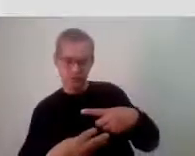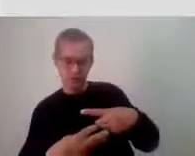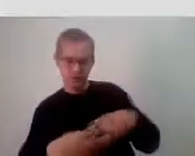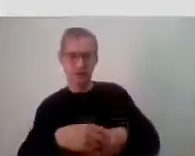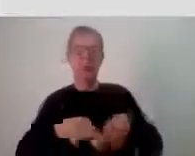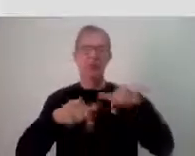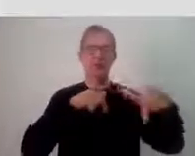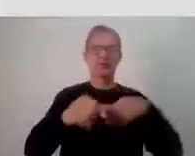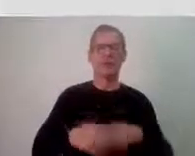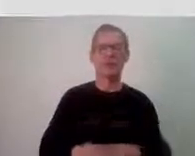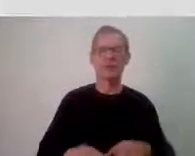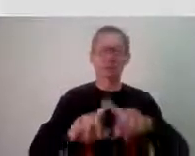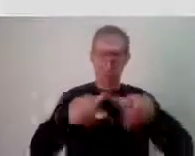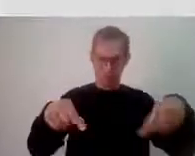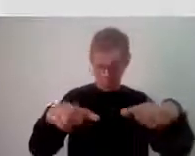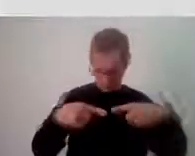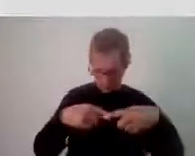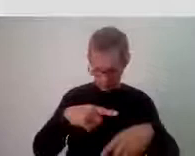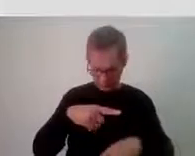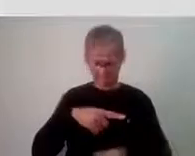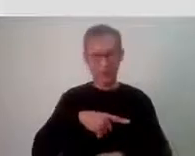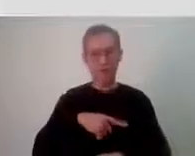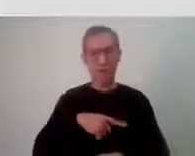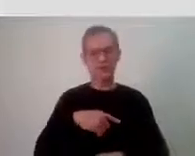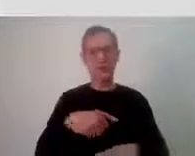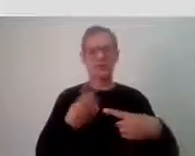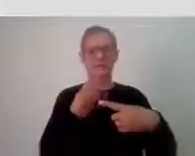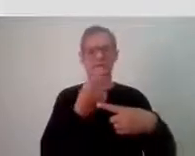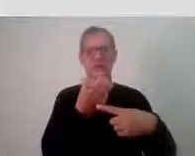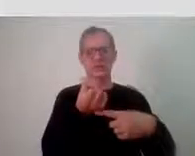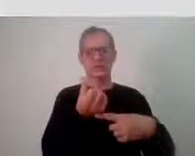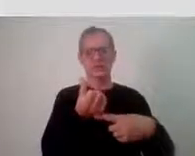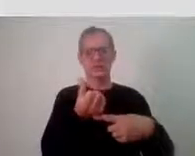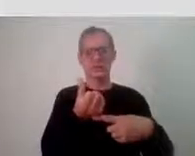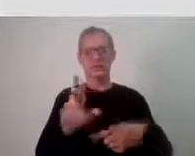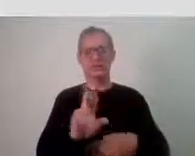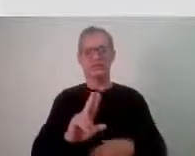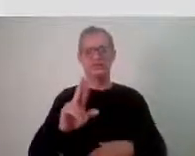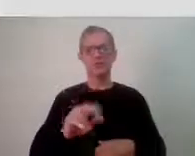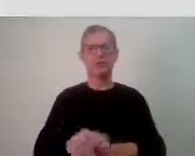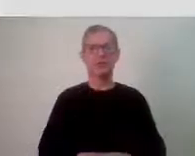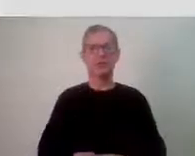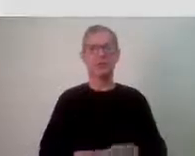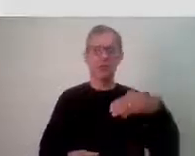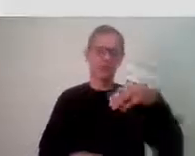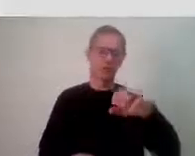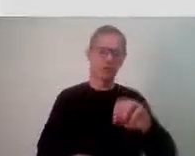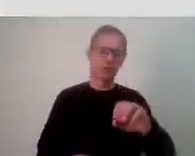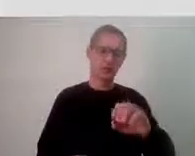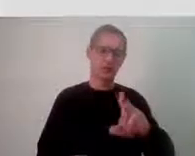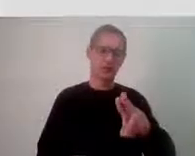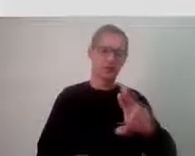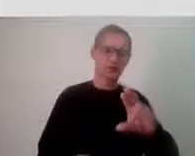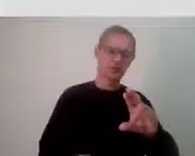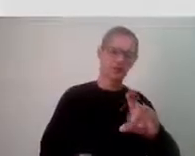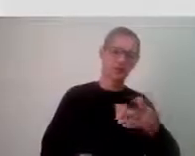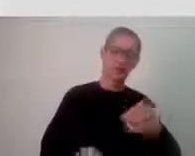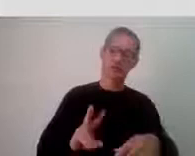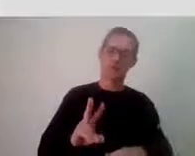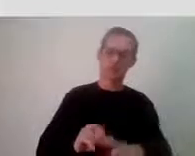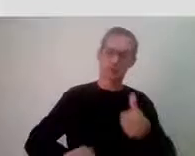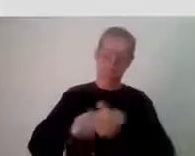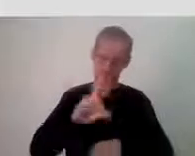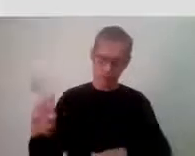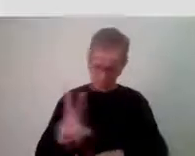está trabalhando com área, nós vamos ter 16/3, né? Você utiliza o módulo. O módulo, ele vai tornar aquele valor